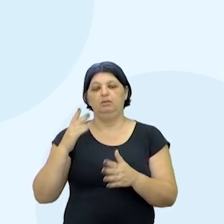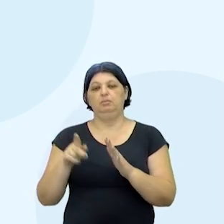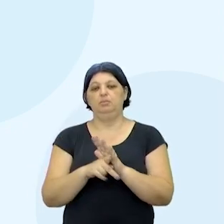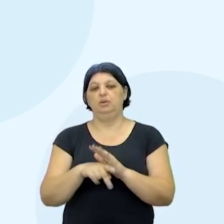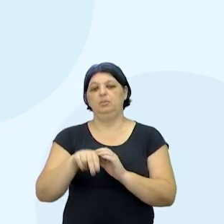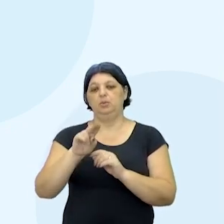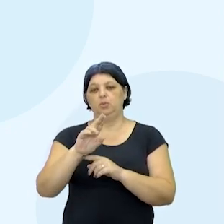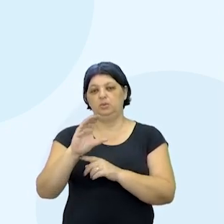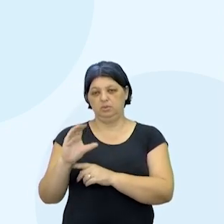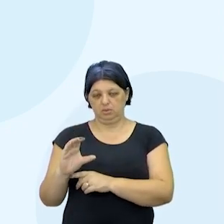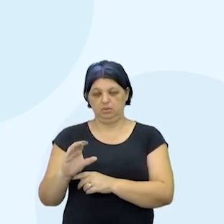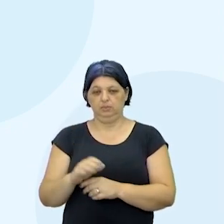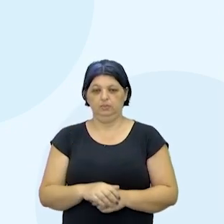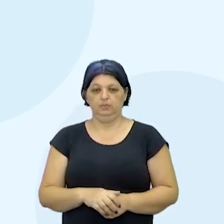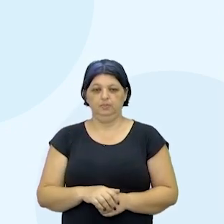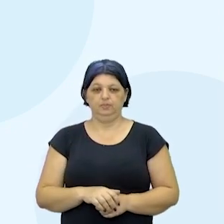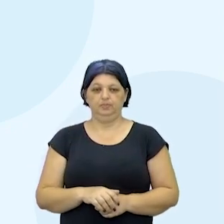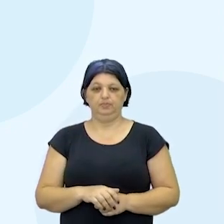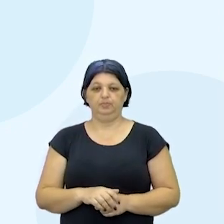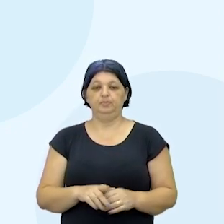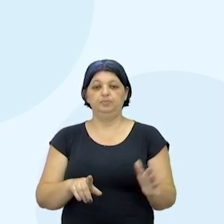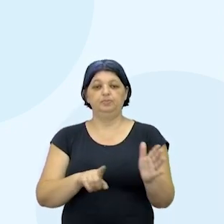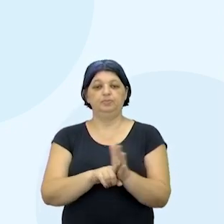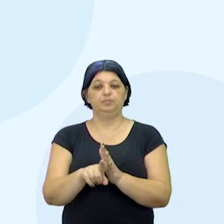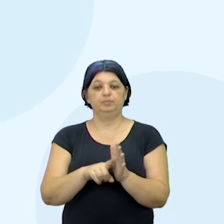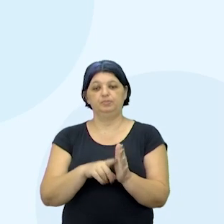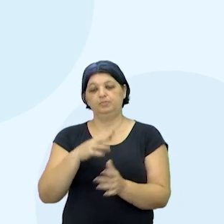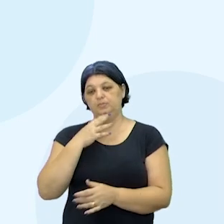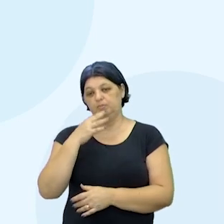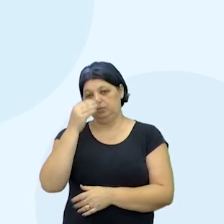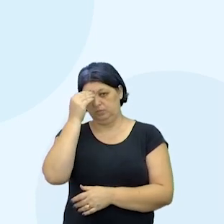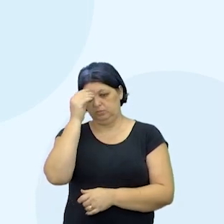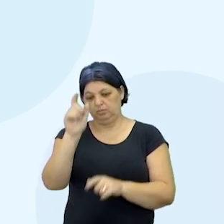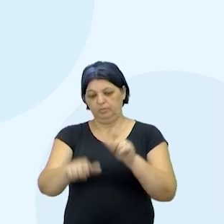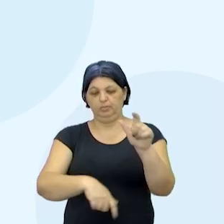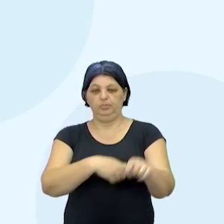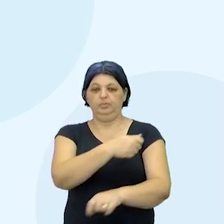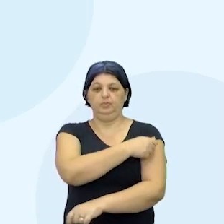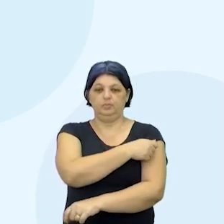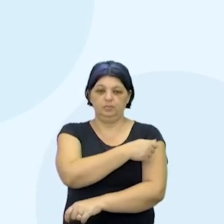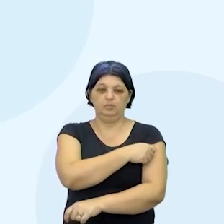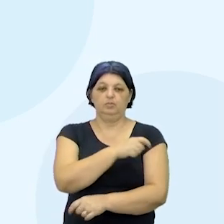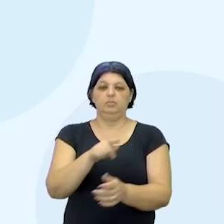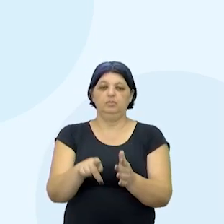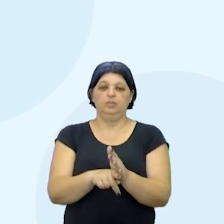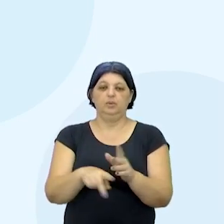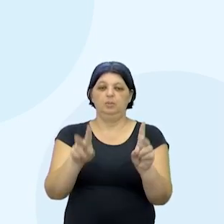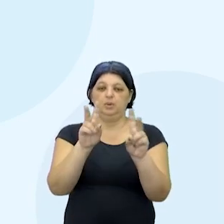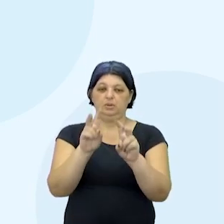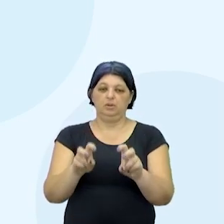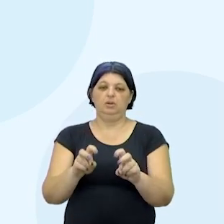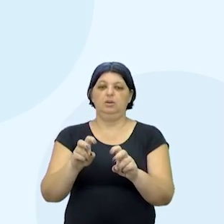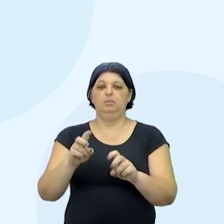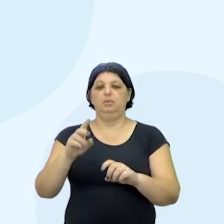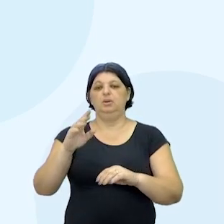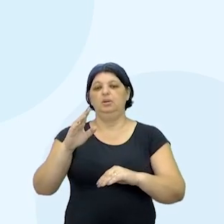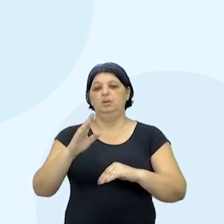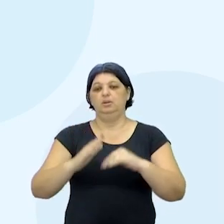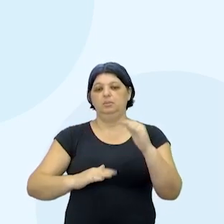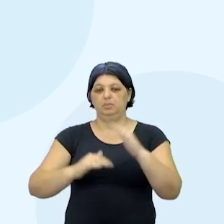unidade curricular. Identificar o conhecimento dos estudantes sobre modalidades esportivas e